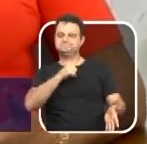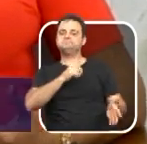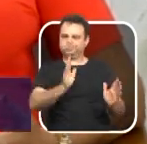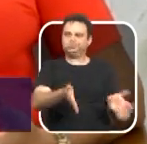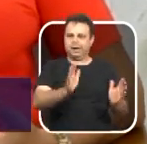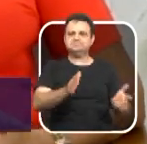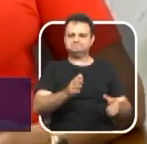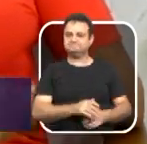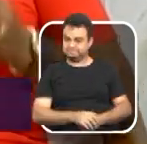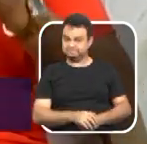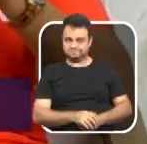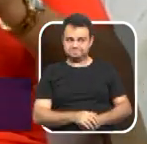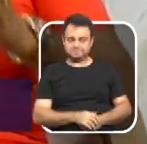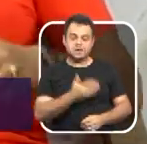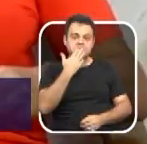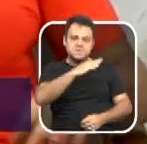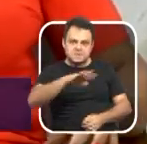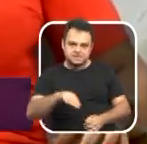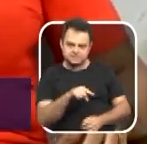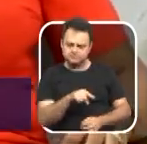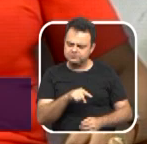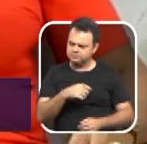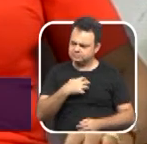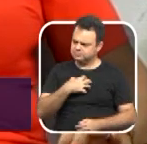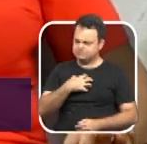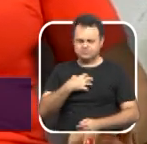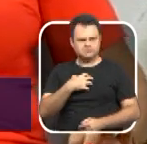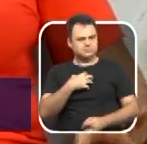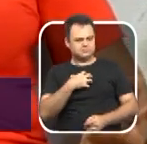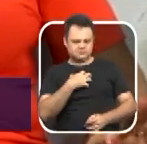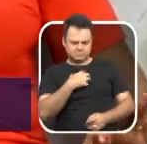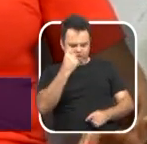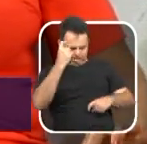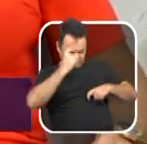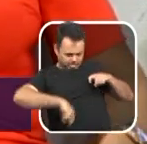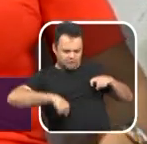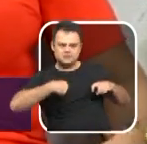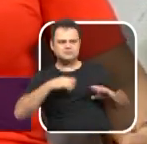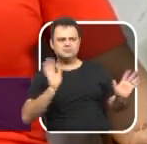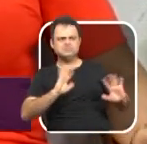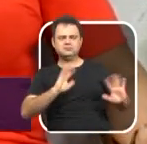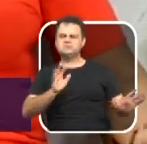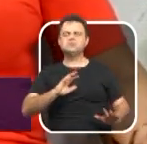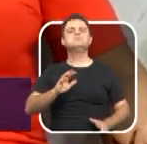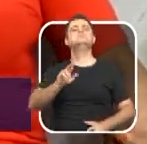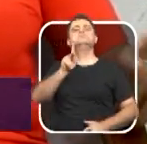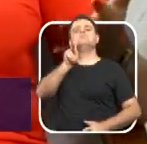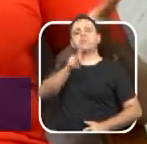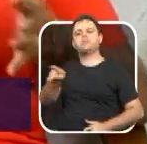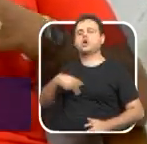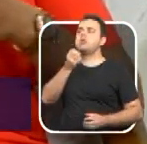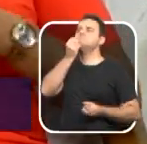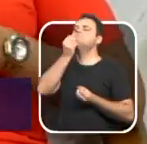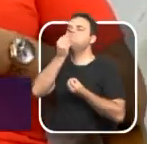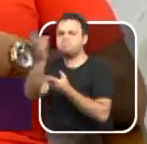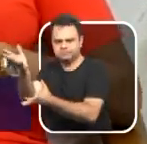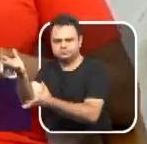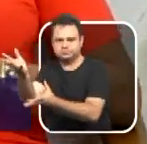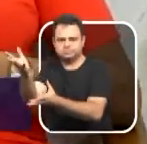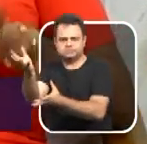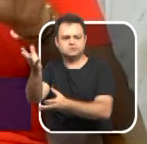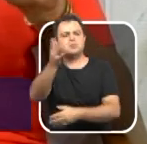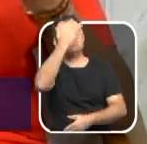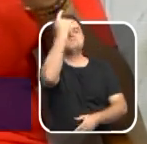falar, não tenha medo, denuncia, conta para alguém de confiança, né? Eu sempre falo, olha, procure um adulto de